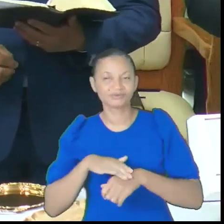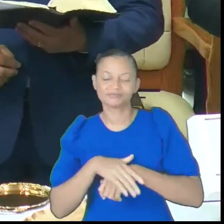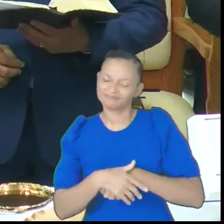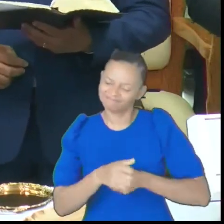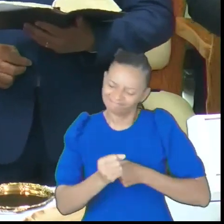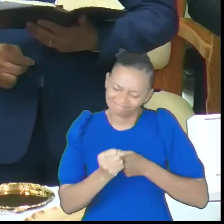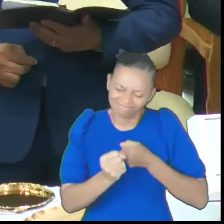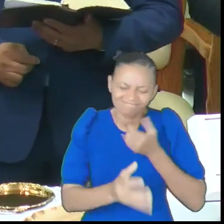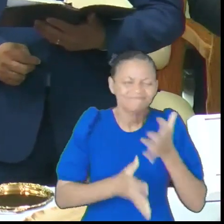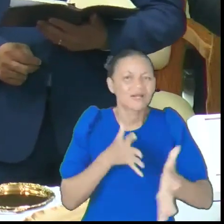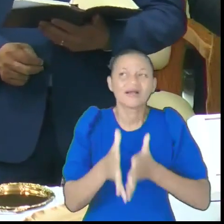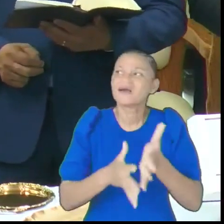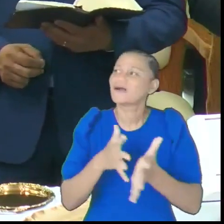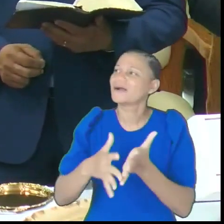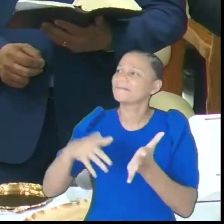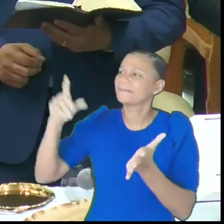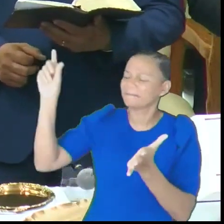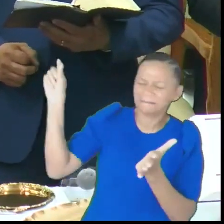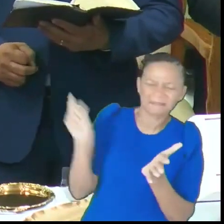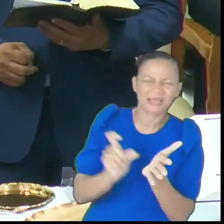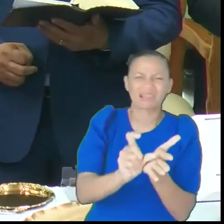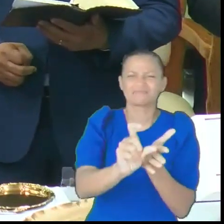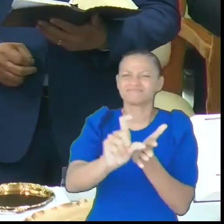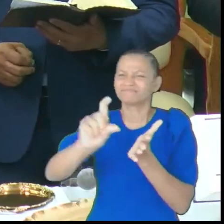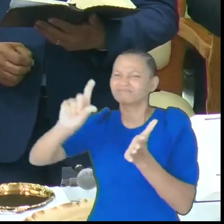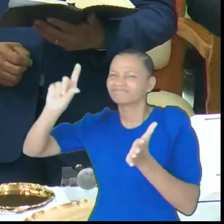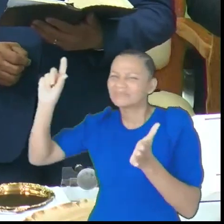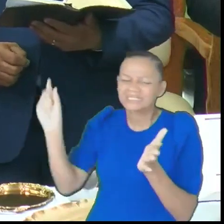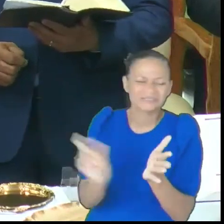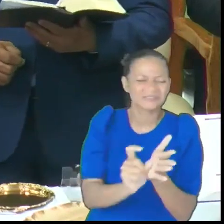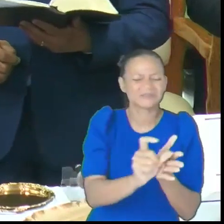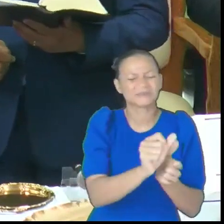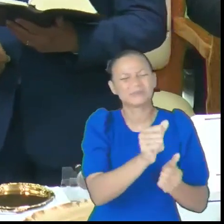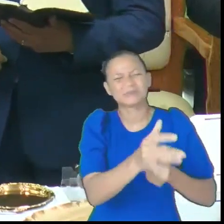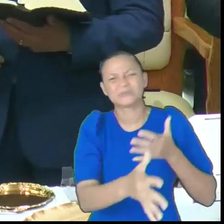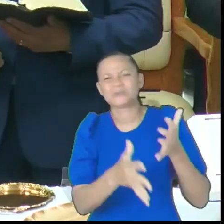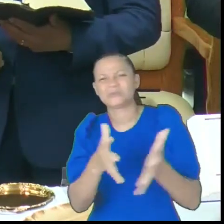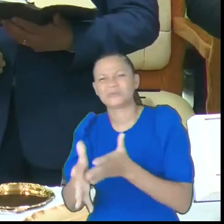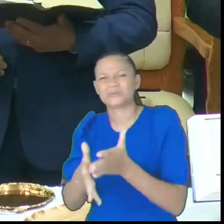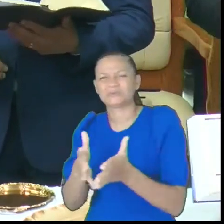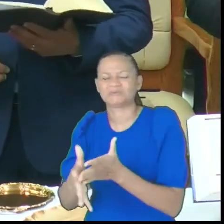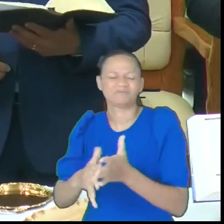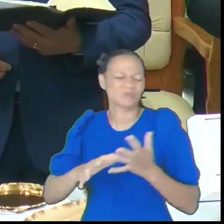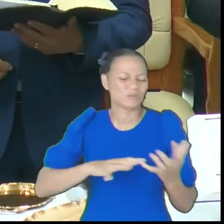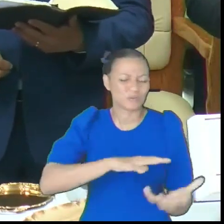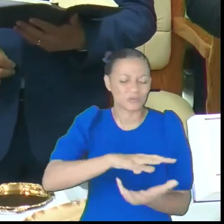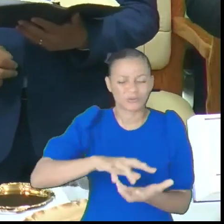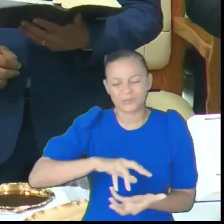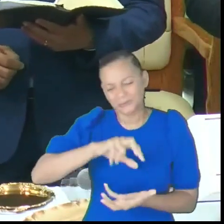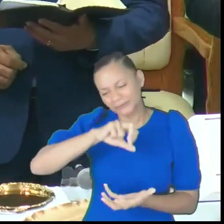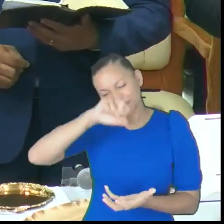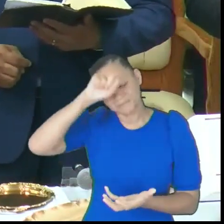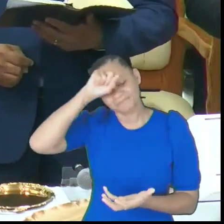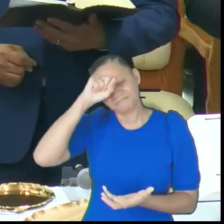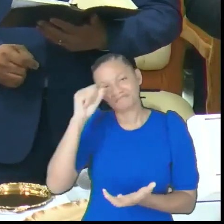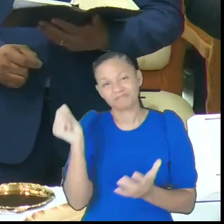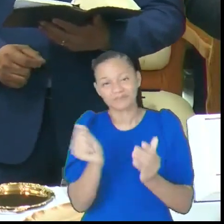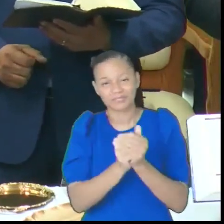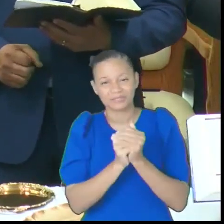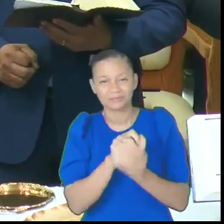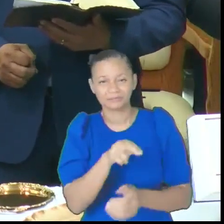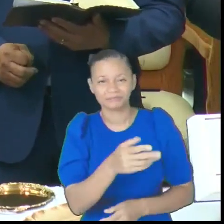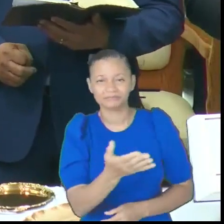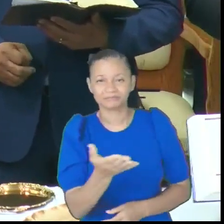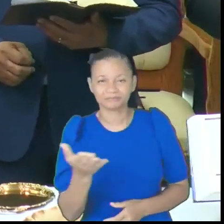sua palavra, e abra a porta da palavra e fale conosco de modo sobrenatural. Amém, meus